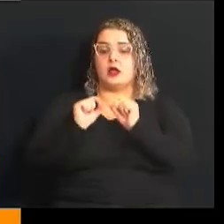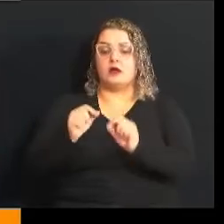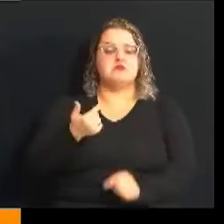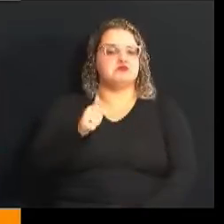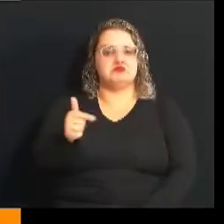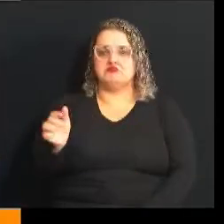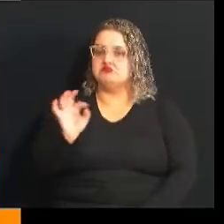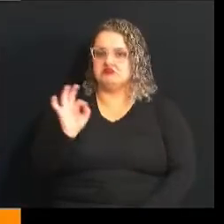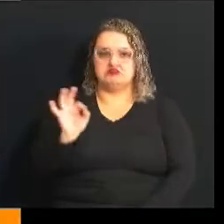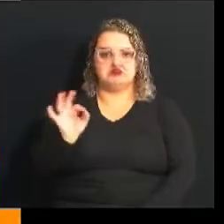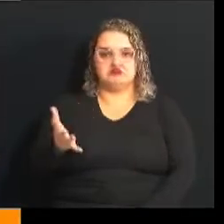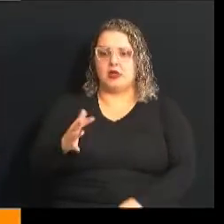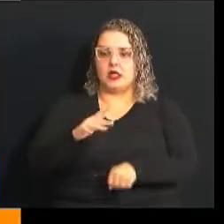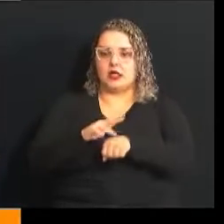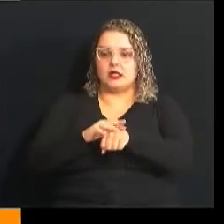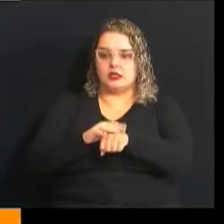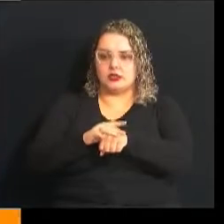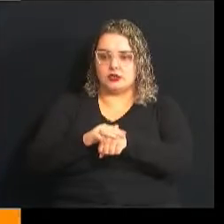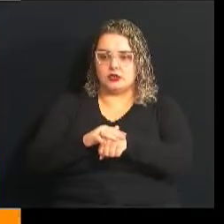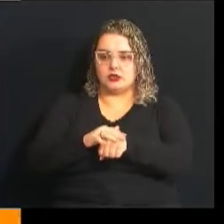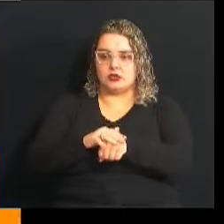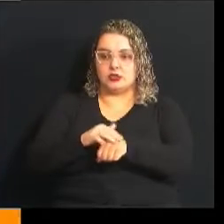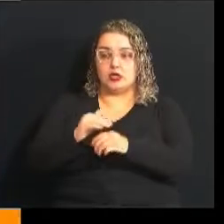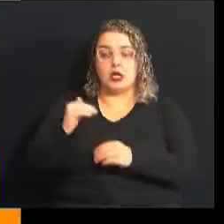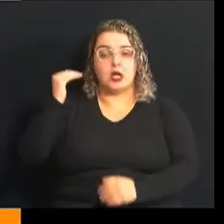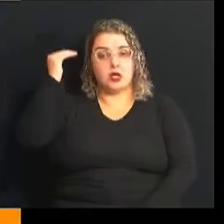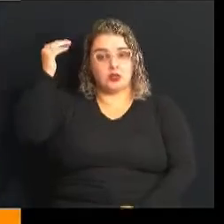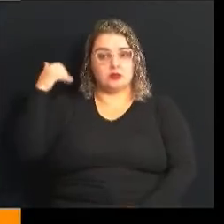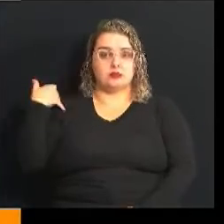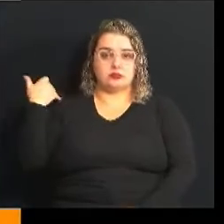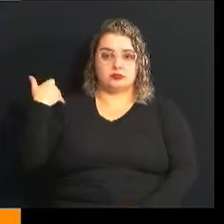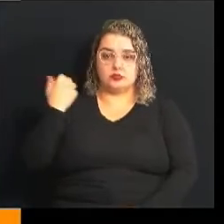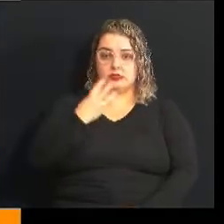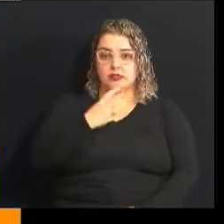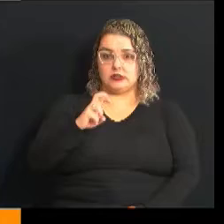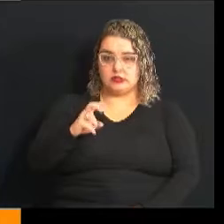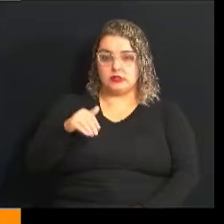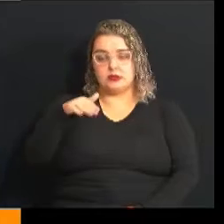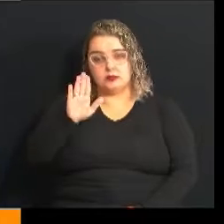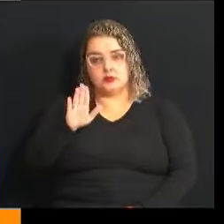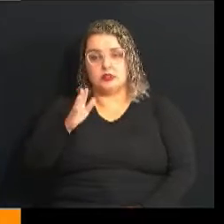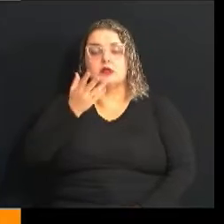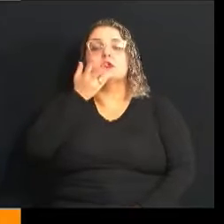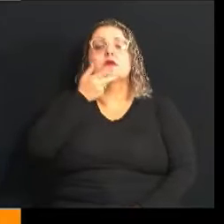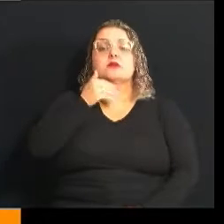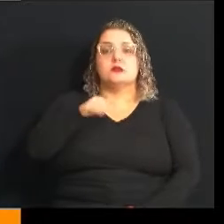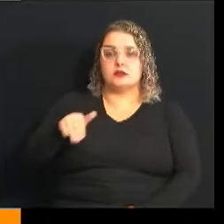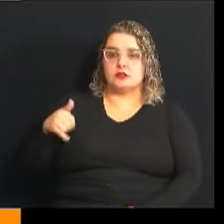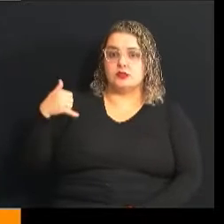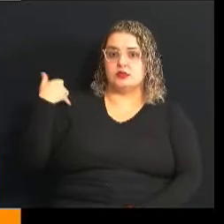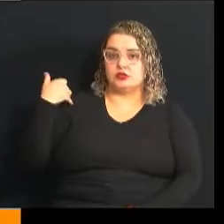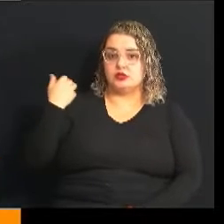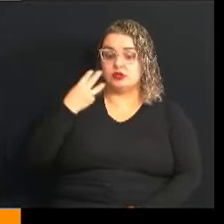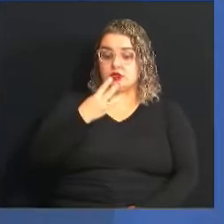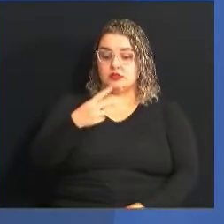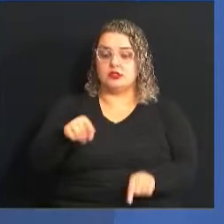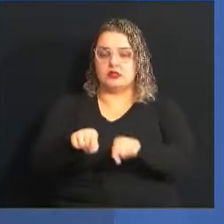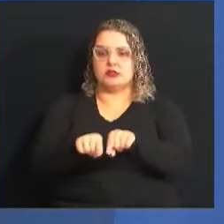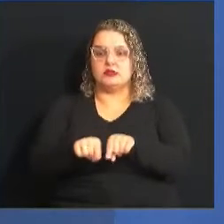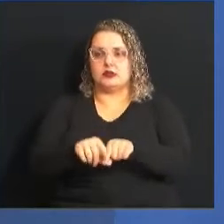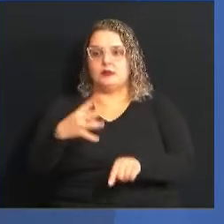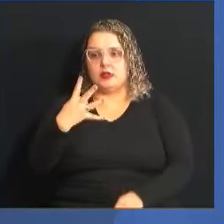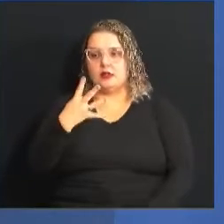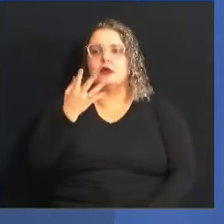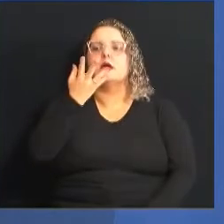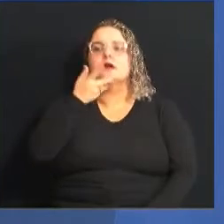tipo de doença, adulto, 35 anos e crianças de 3 e 4 anos. No caso das